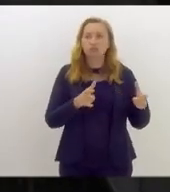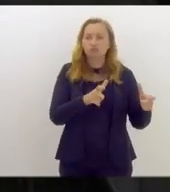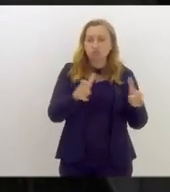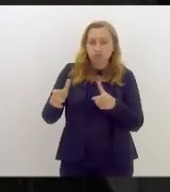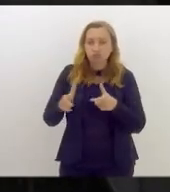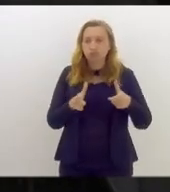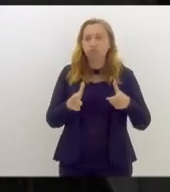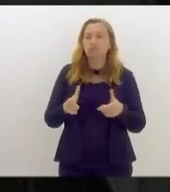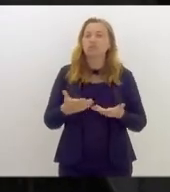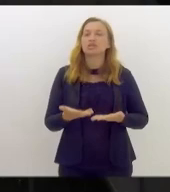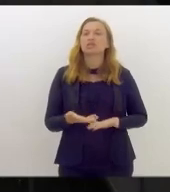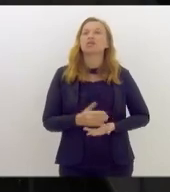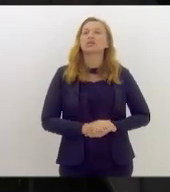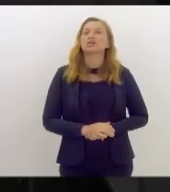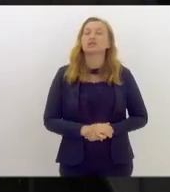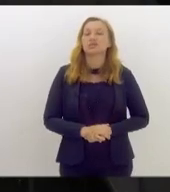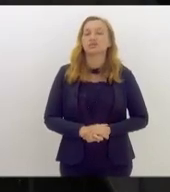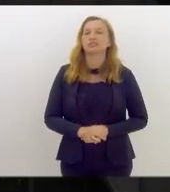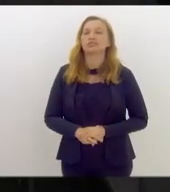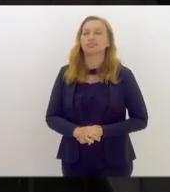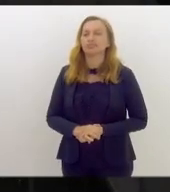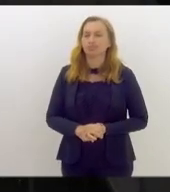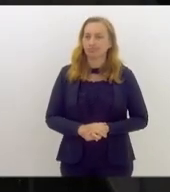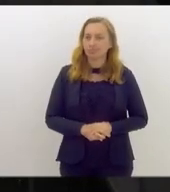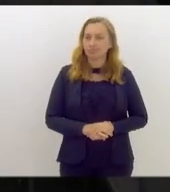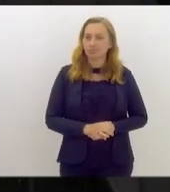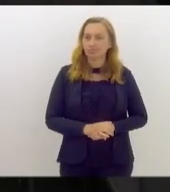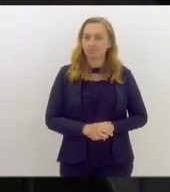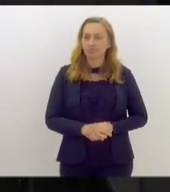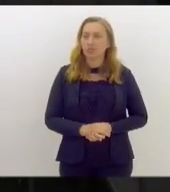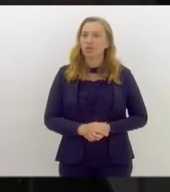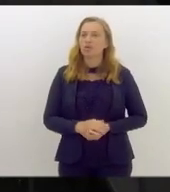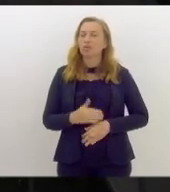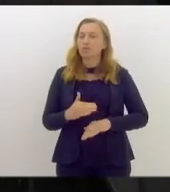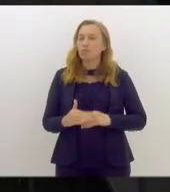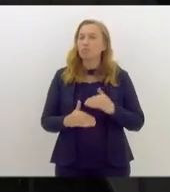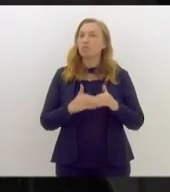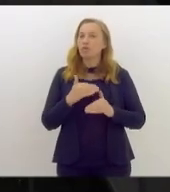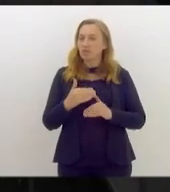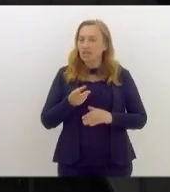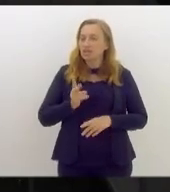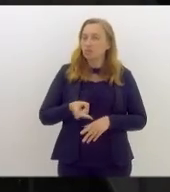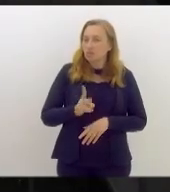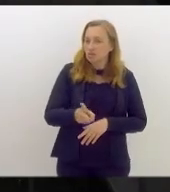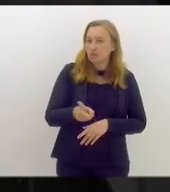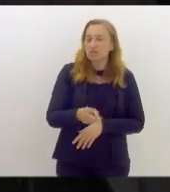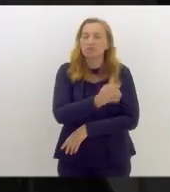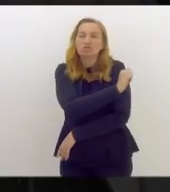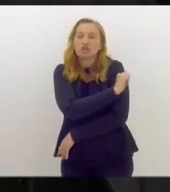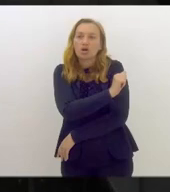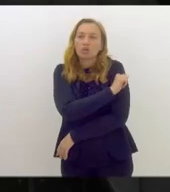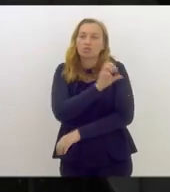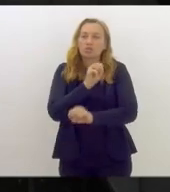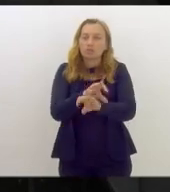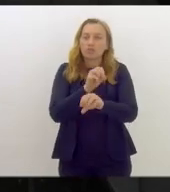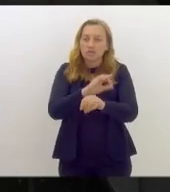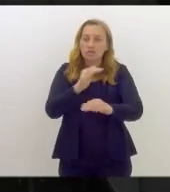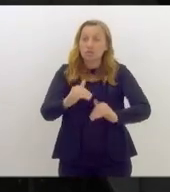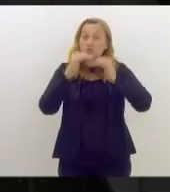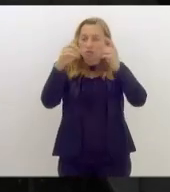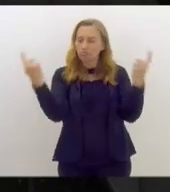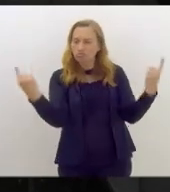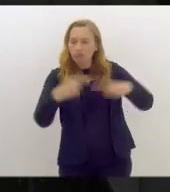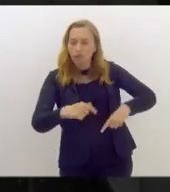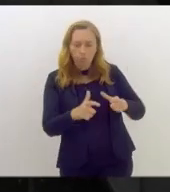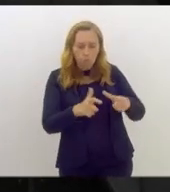entretanto isso aos processos de permanência de estudante no ensino superior desafios